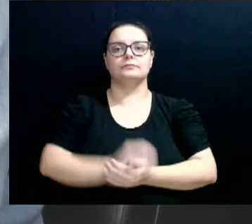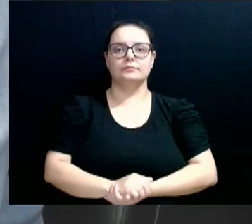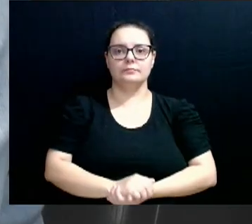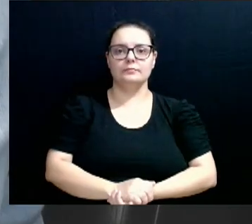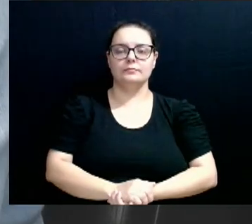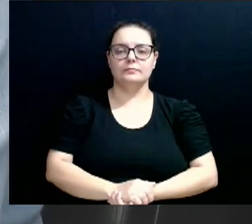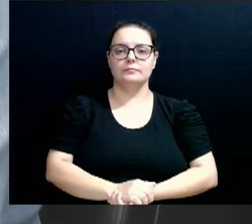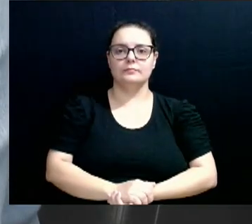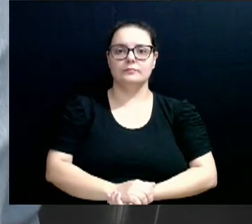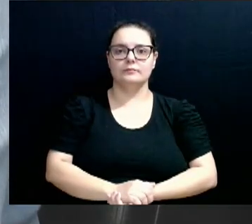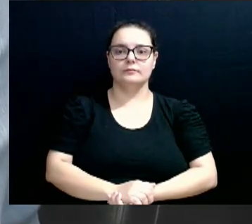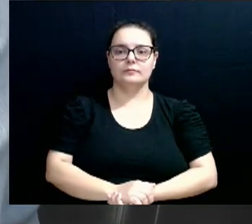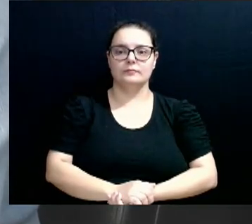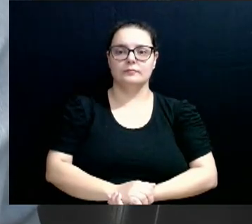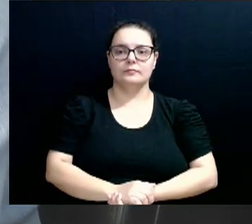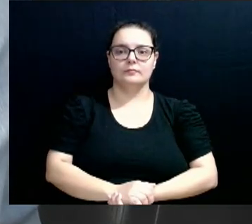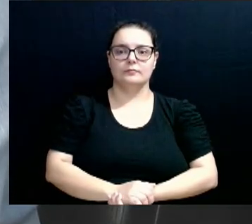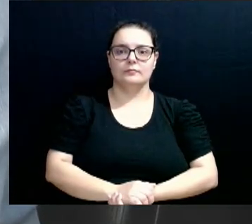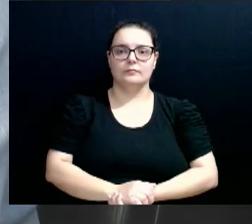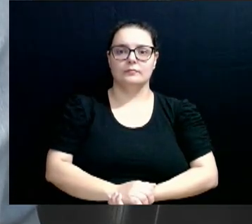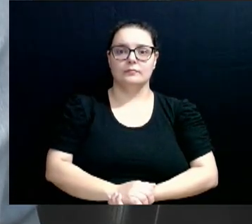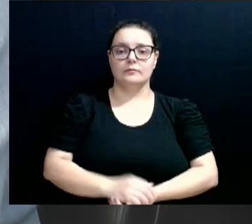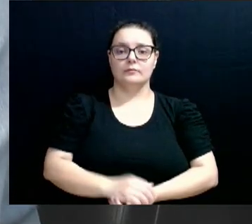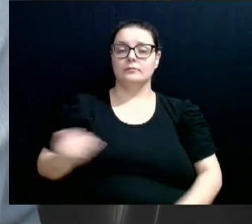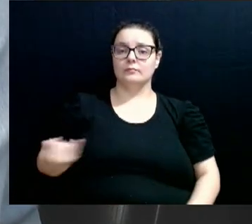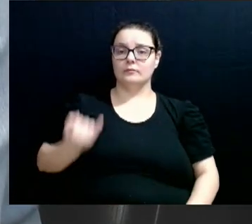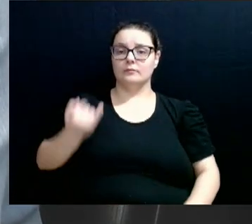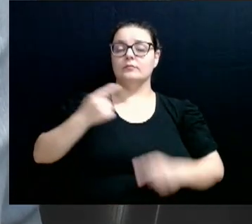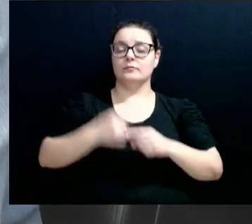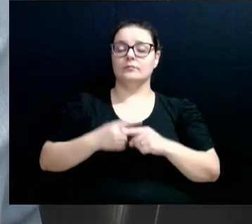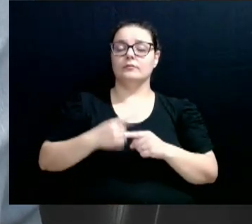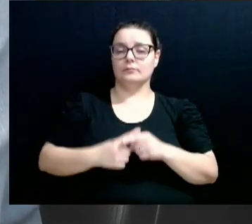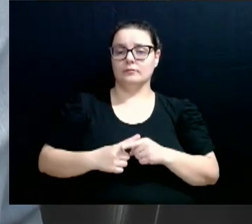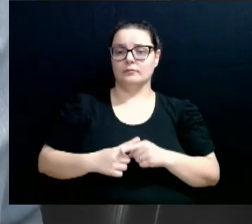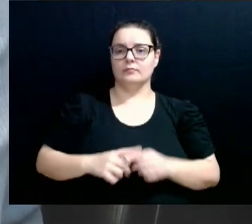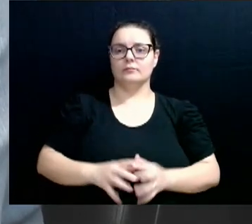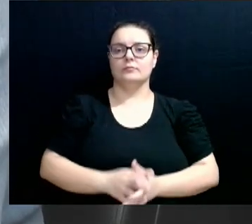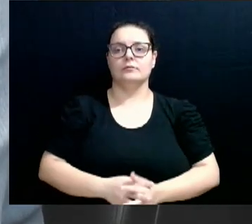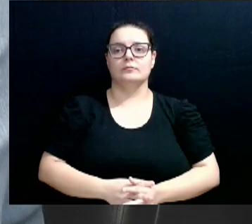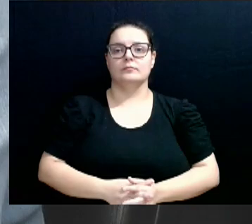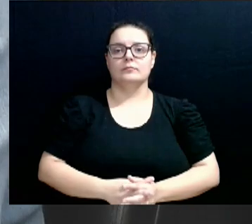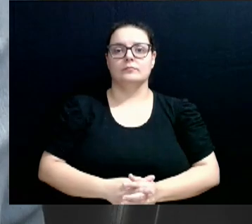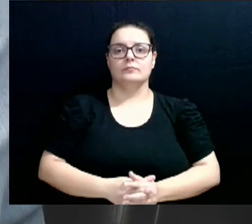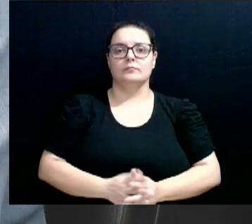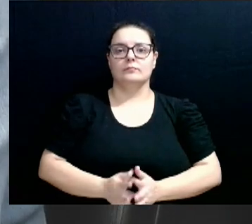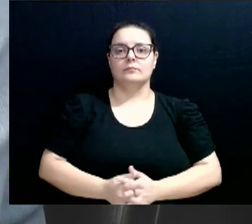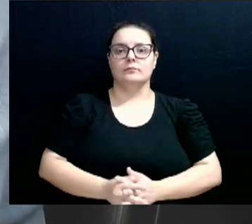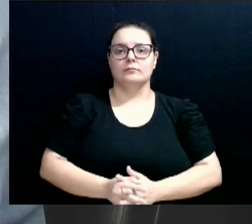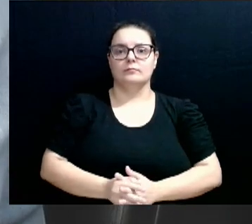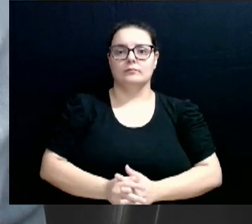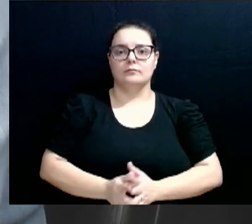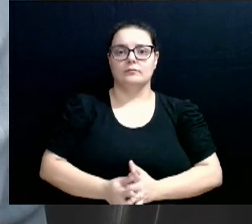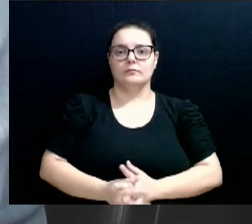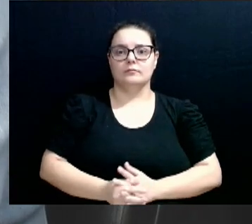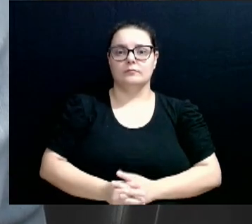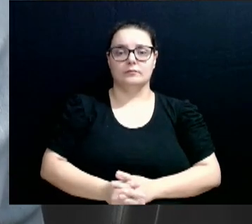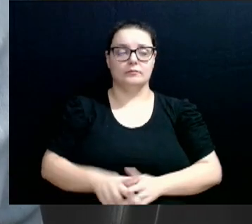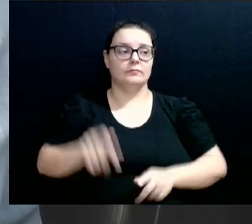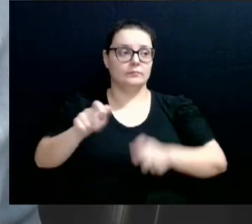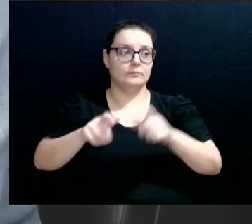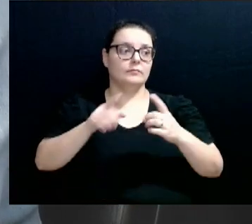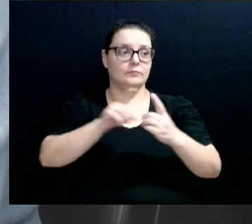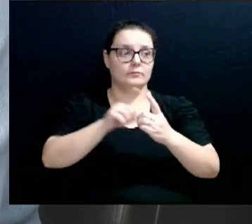E foi bastante interessante porque as pessoas que a gente atendia ali eram pessoas